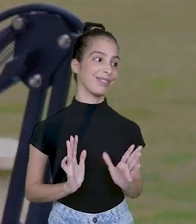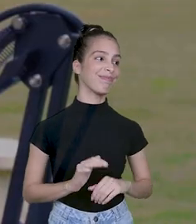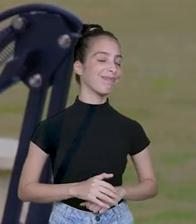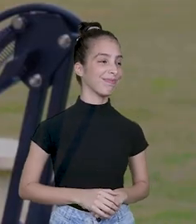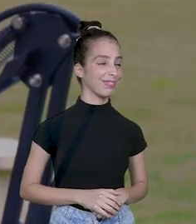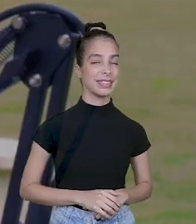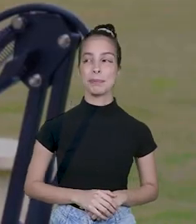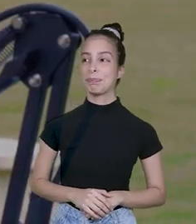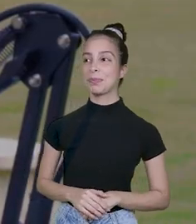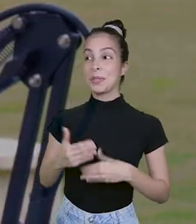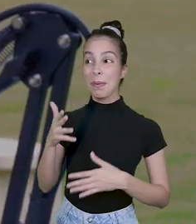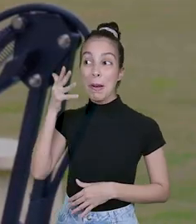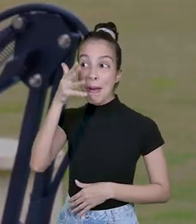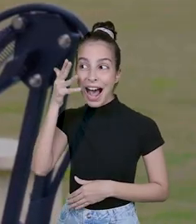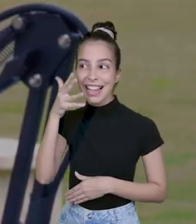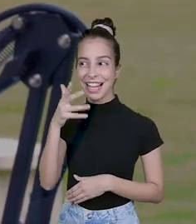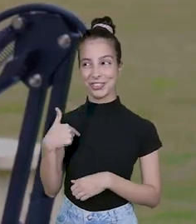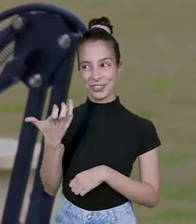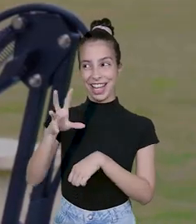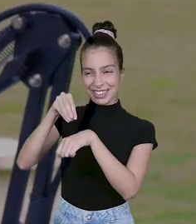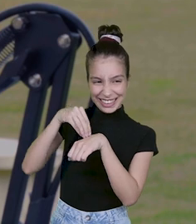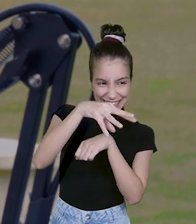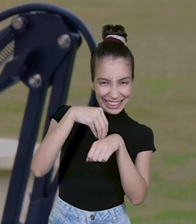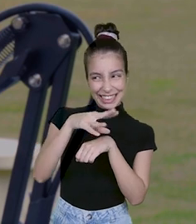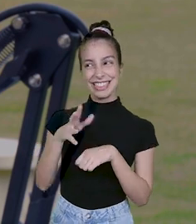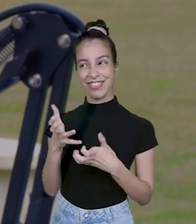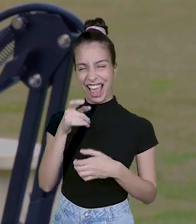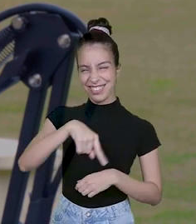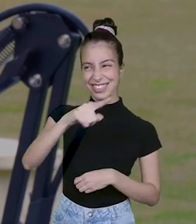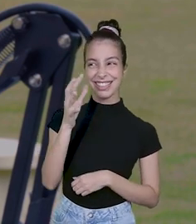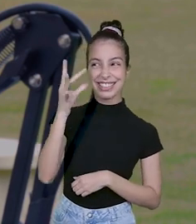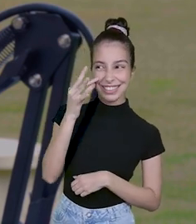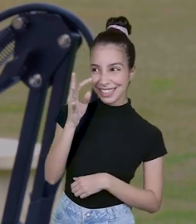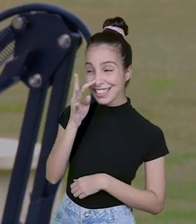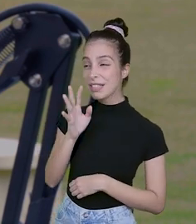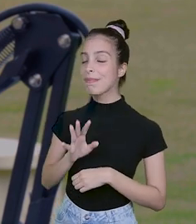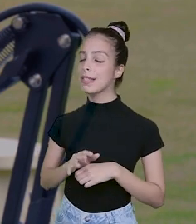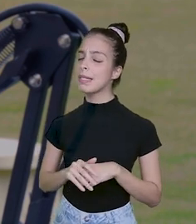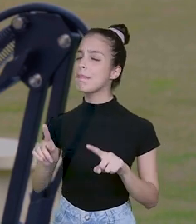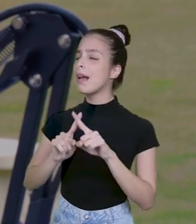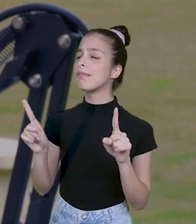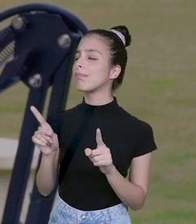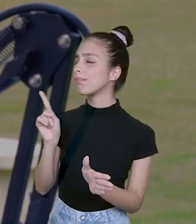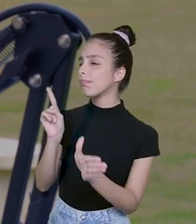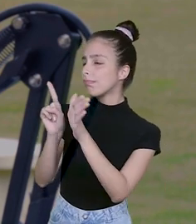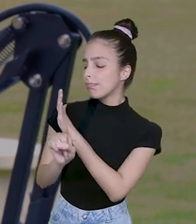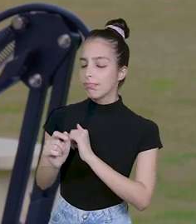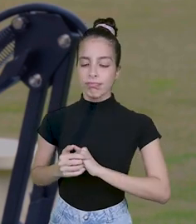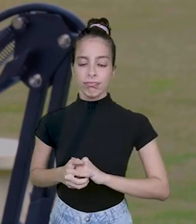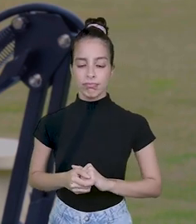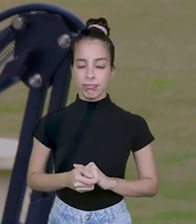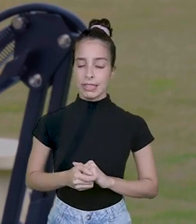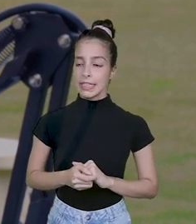adiantar o que você vai trazer na sua palestra para não lançar spoilers aqui né mas a curto prazo como você